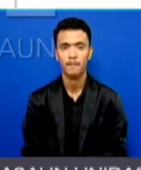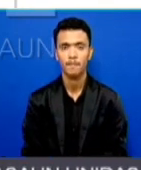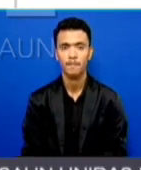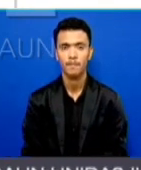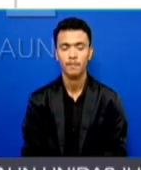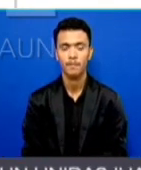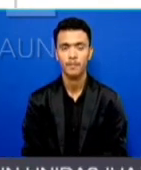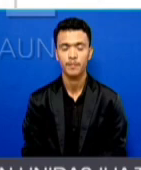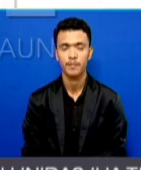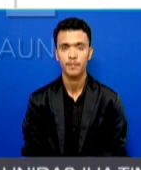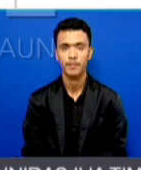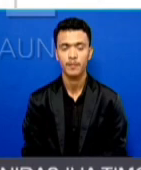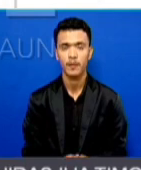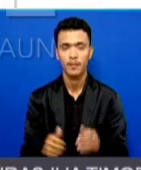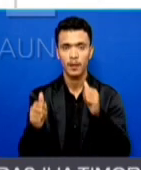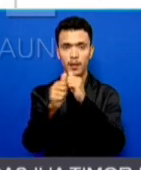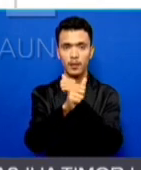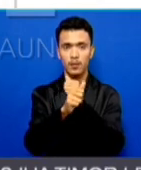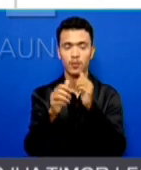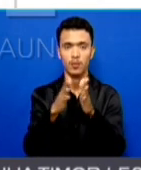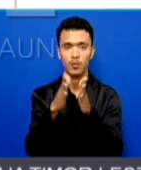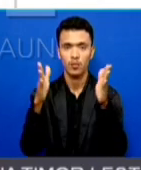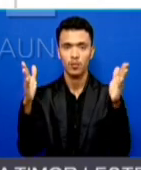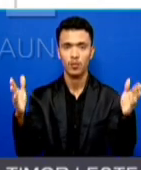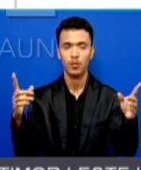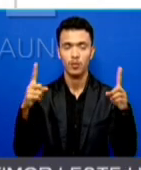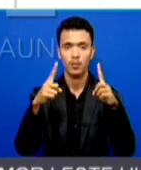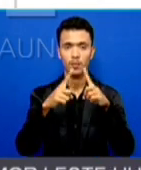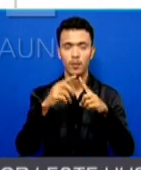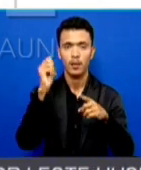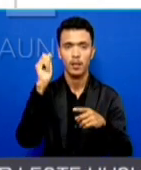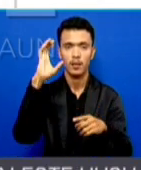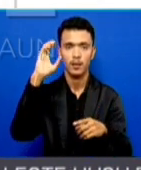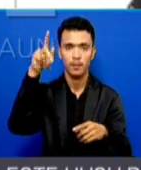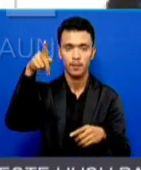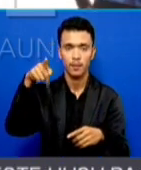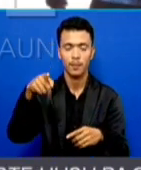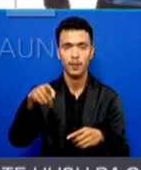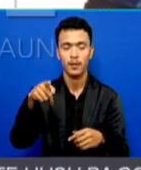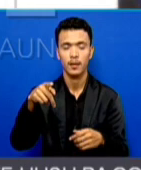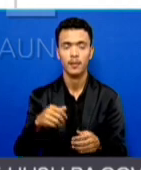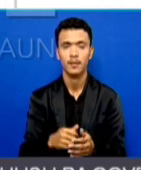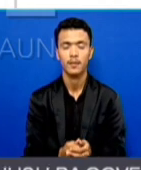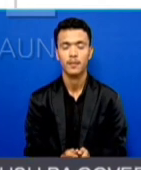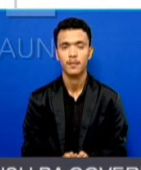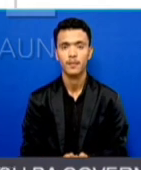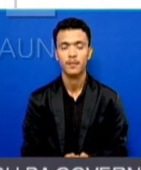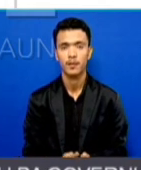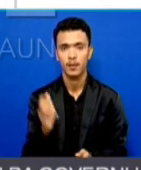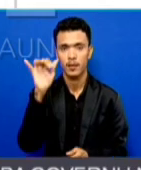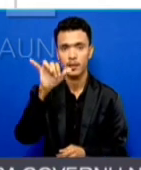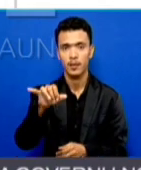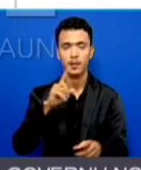climate change, mas que assunto bom da ba Pacific Islands Forum, né, do único se